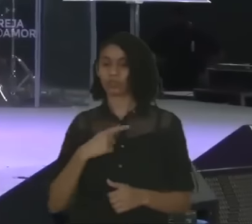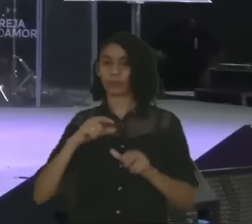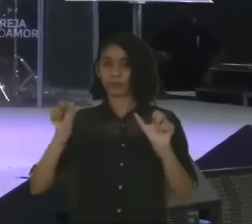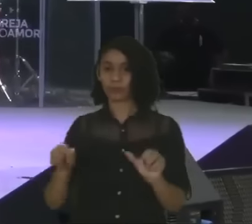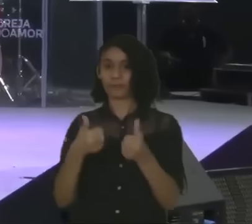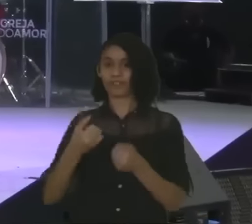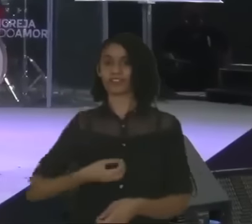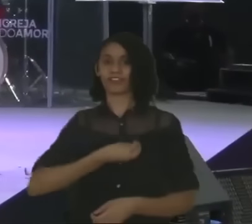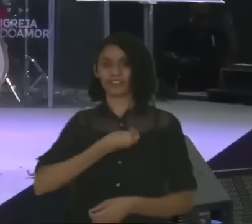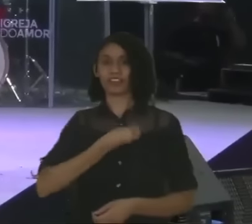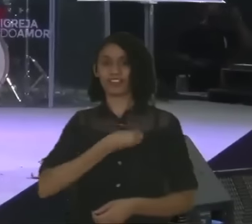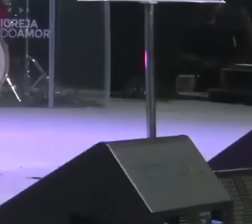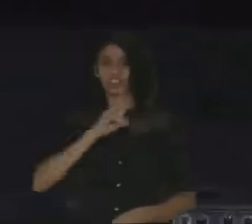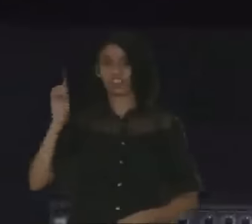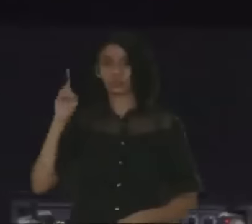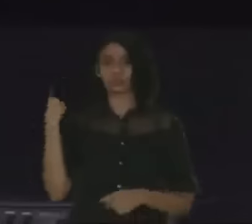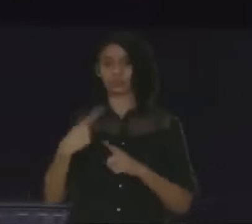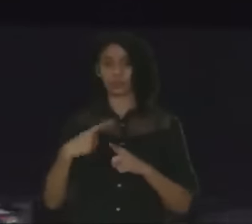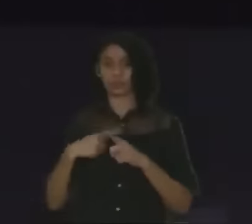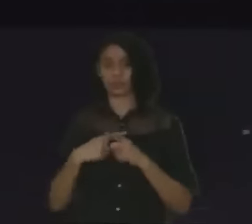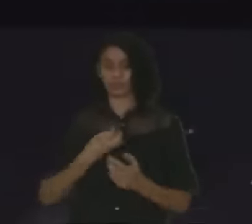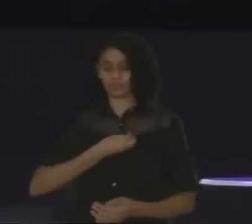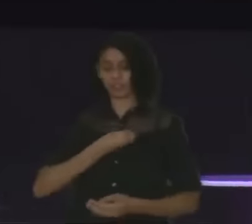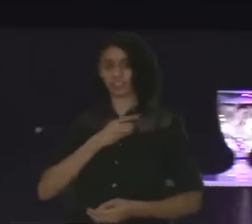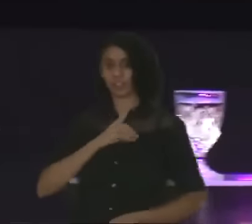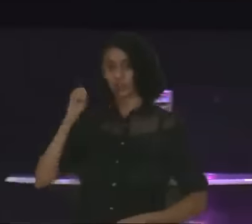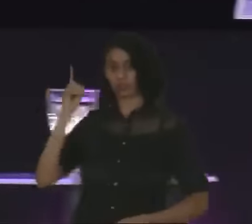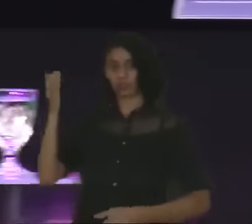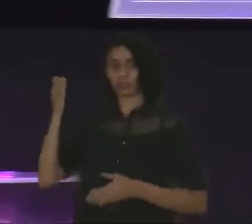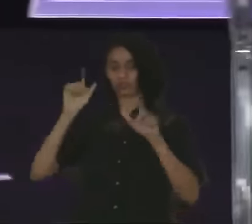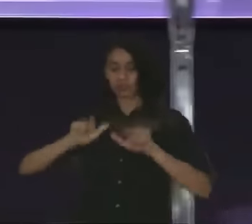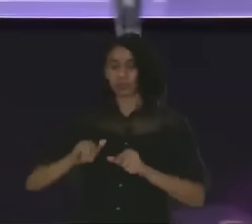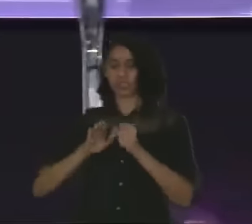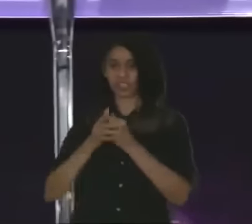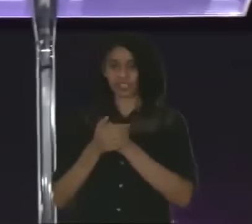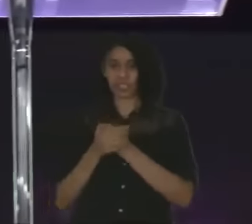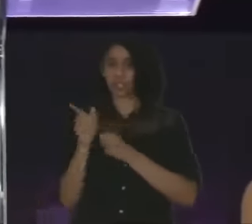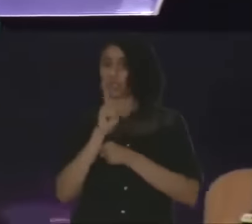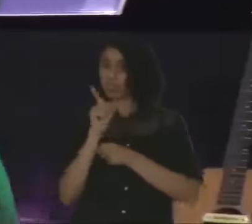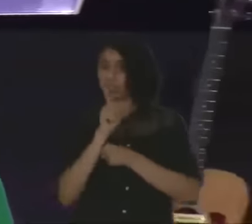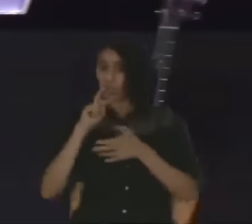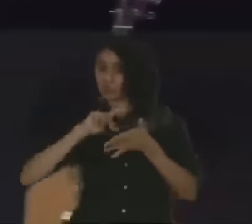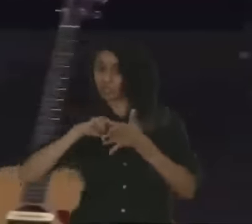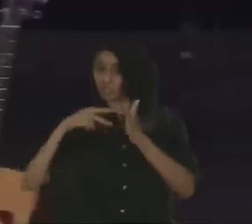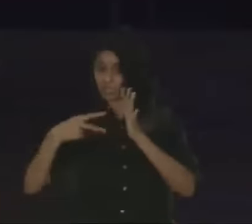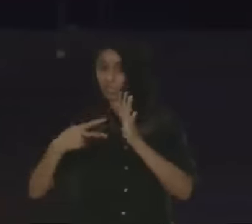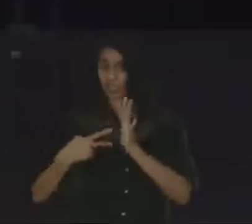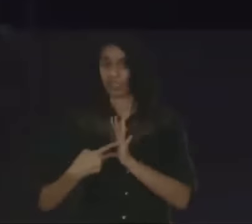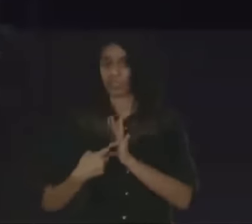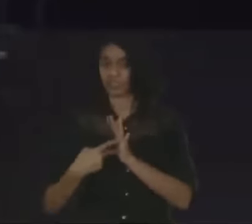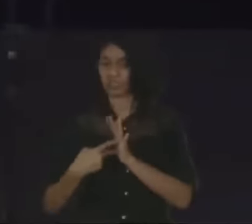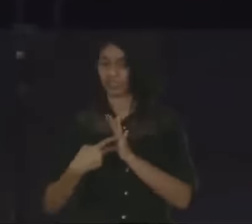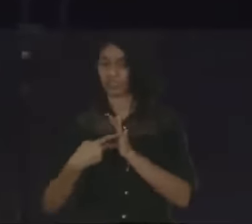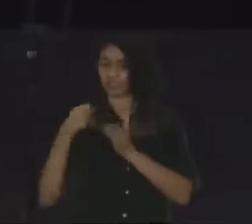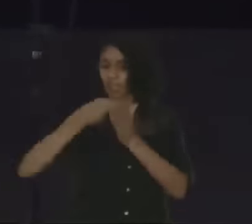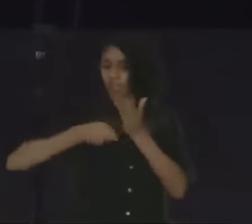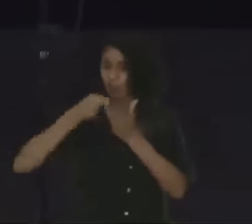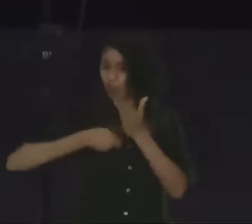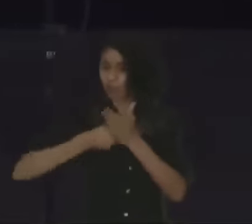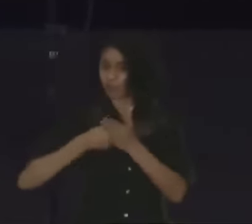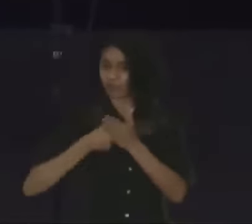nossa vida com Deus porque porque vida com Deus Lugar Secreto não é sobre obrigação